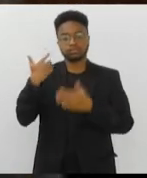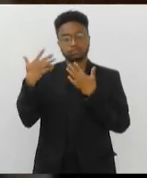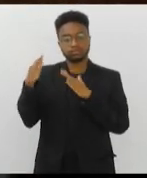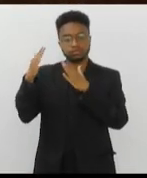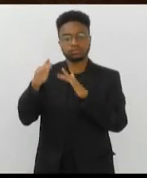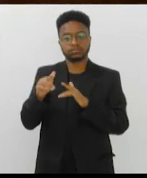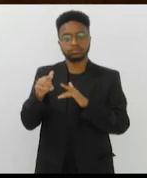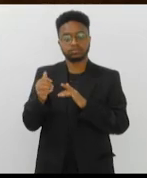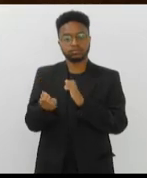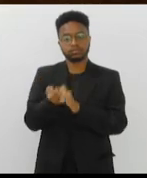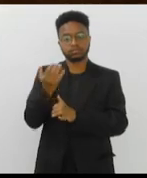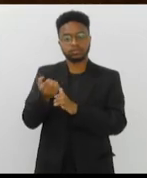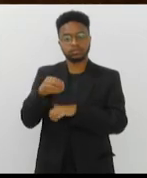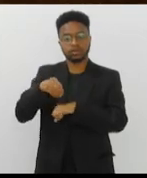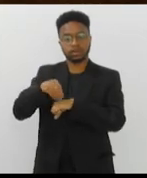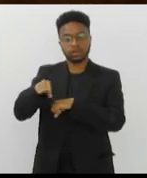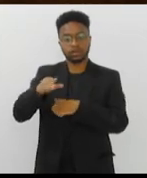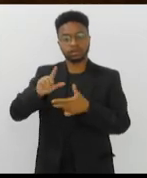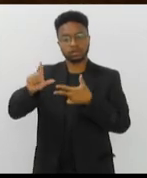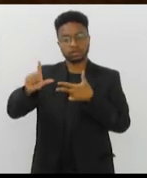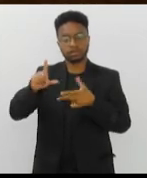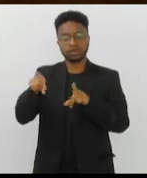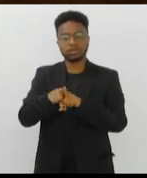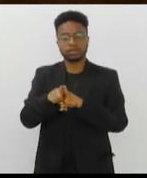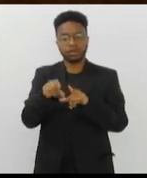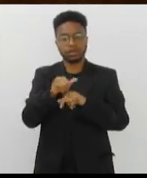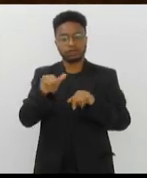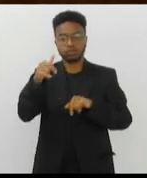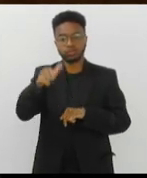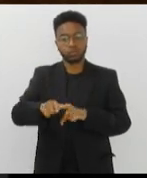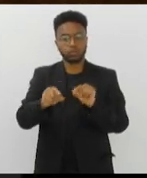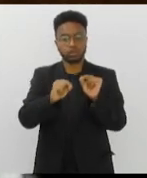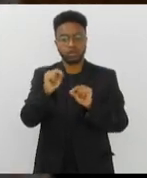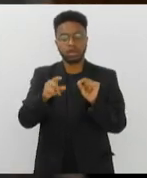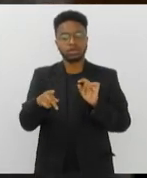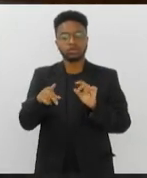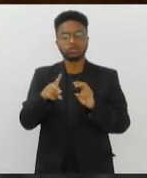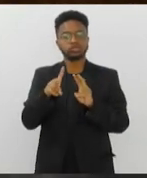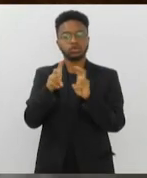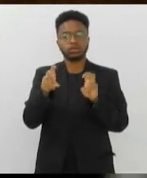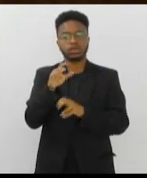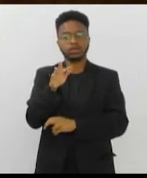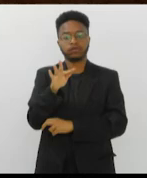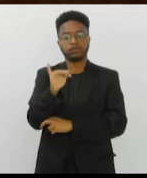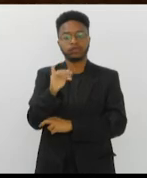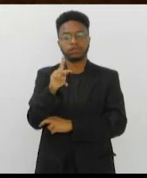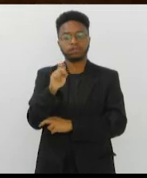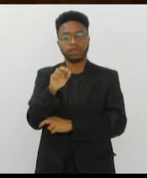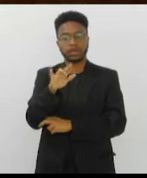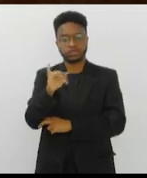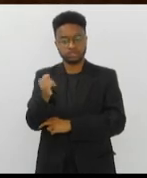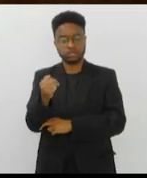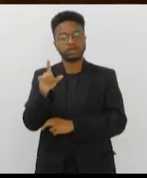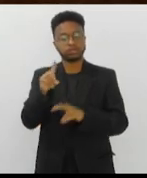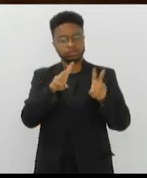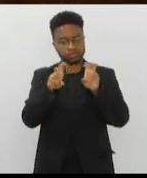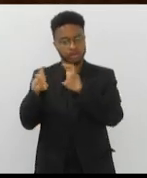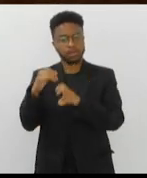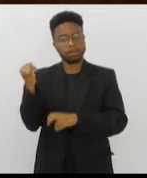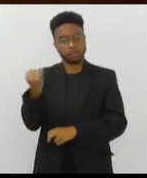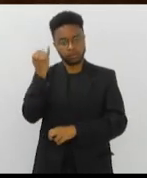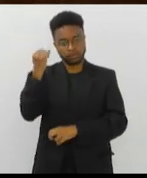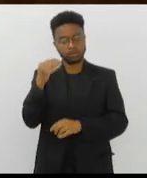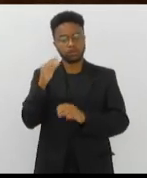indicação legislativa e em reforçar os quadros da FIPERJ, que é um quadro importantíssimo para o